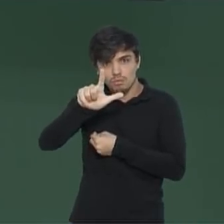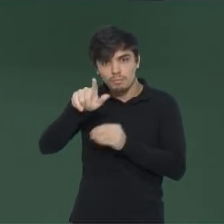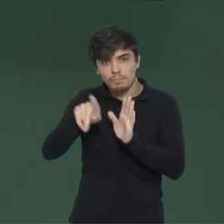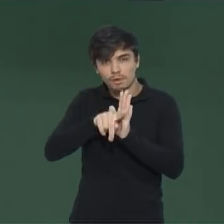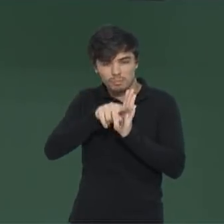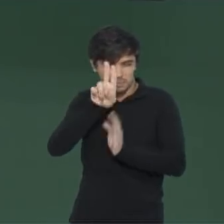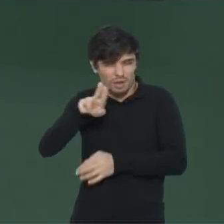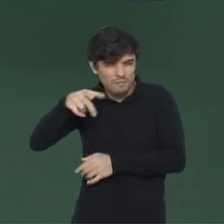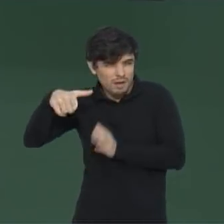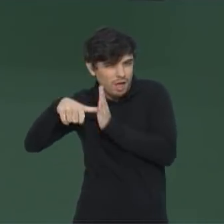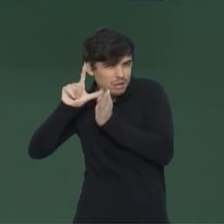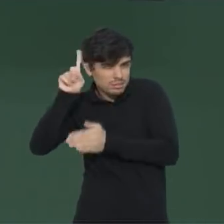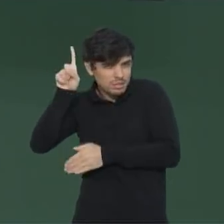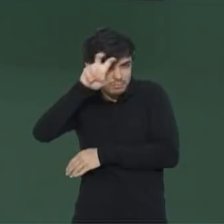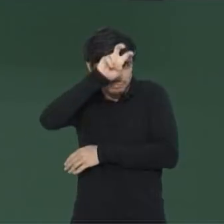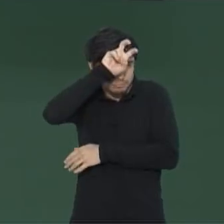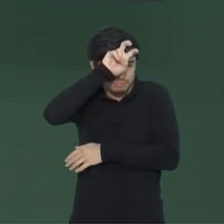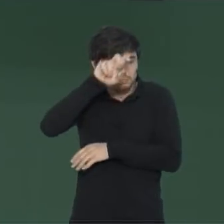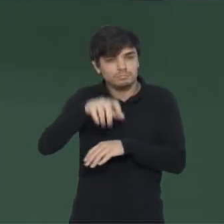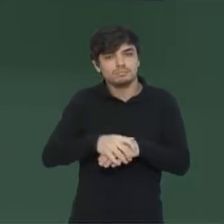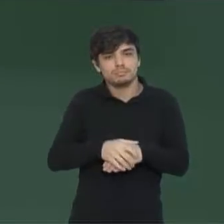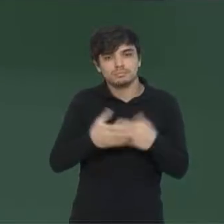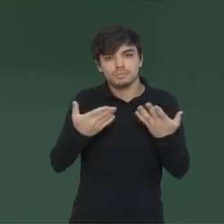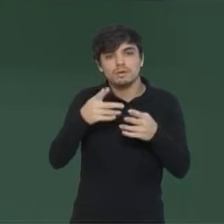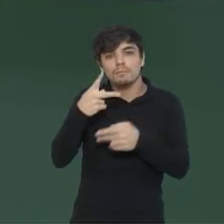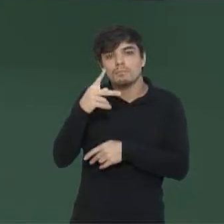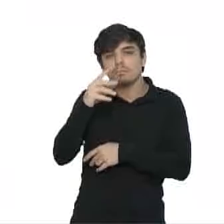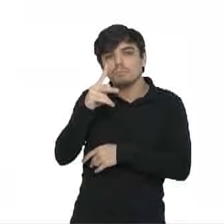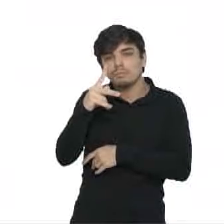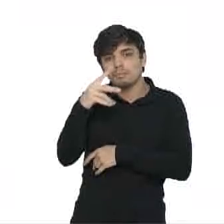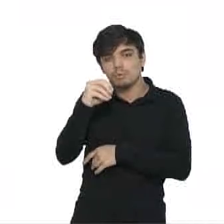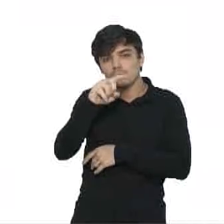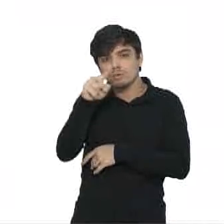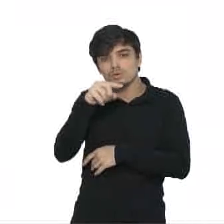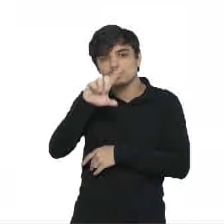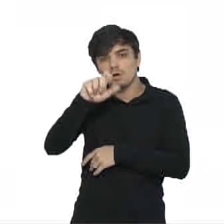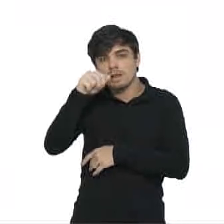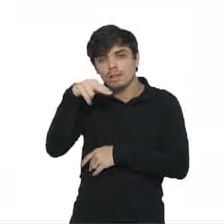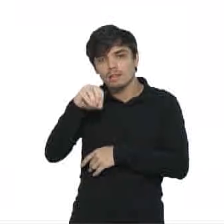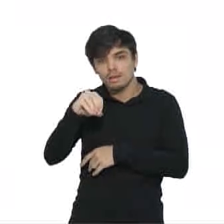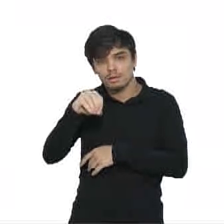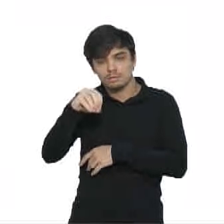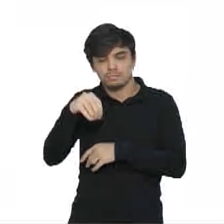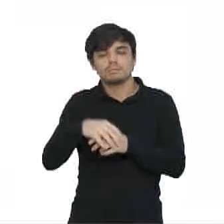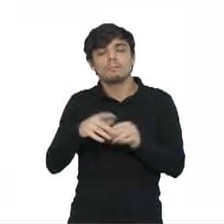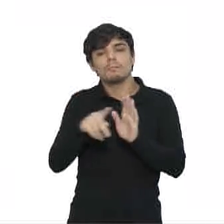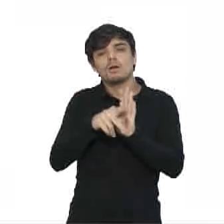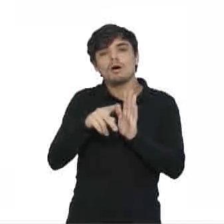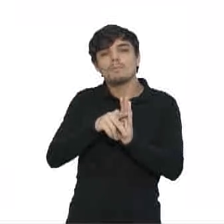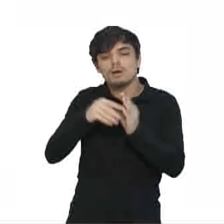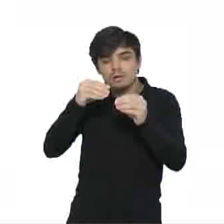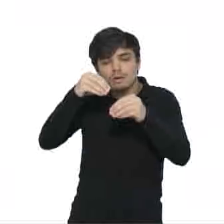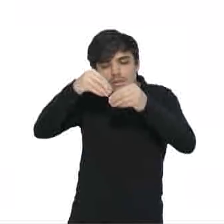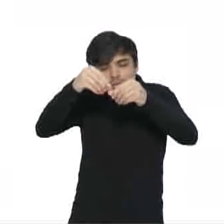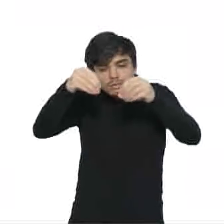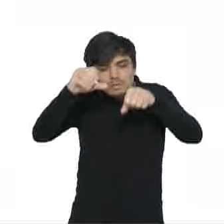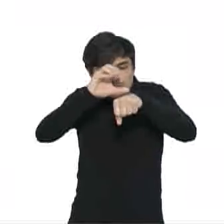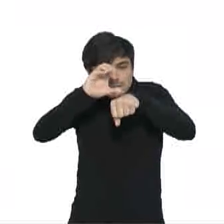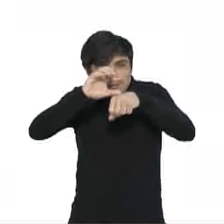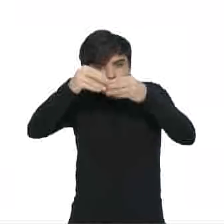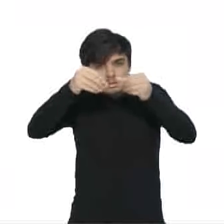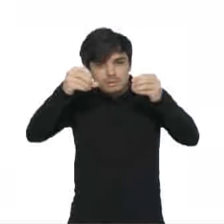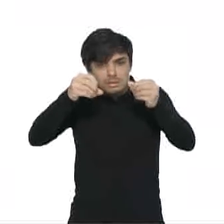egípcios, com a pozzolana, que na verdade era uma cinza vulcânica que eles adquiriam lá do Monte Vesúvio,